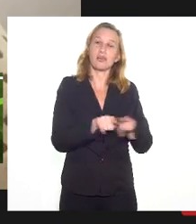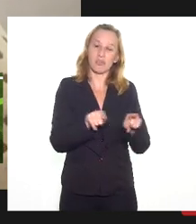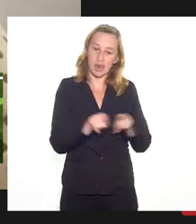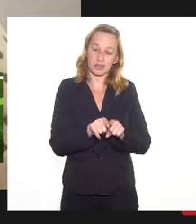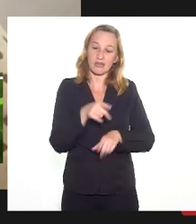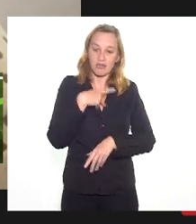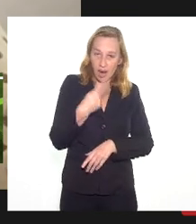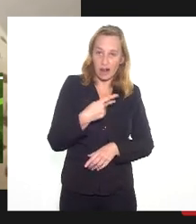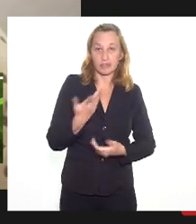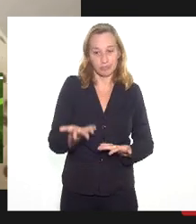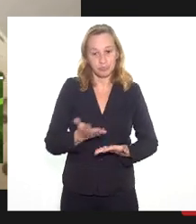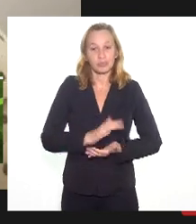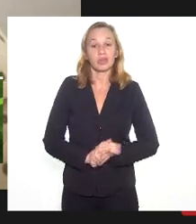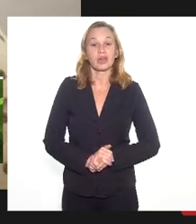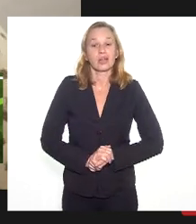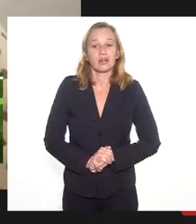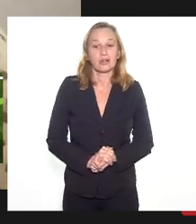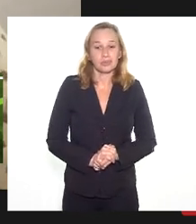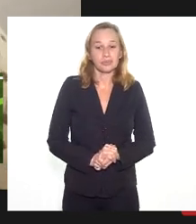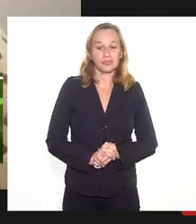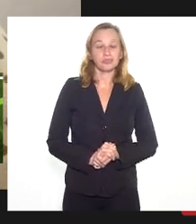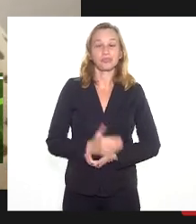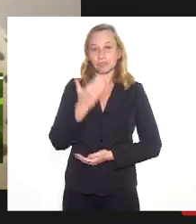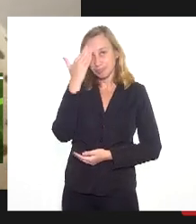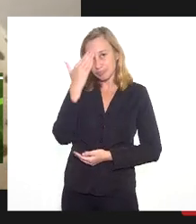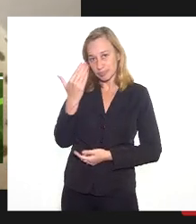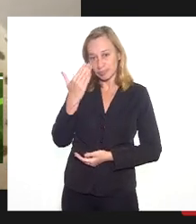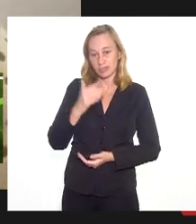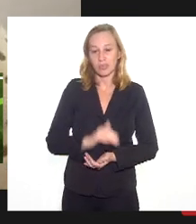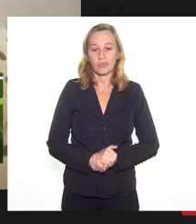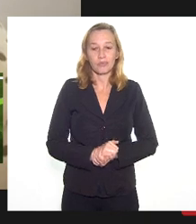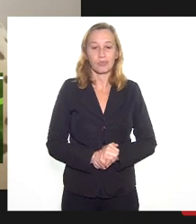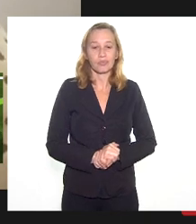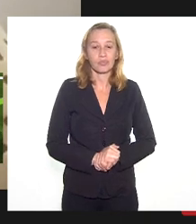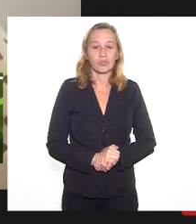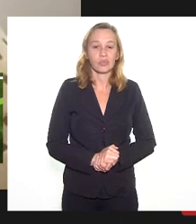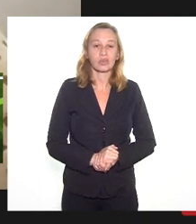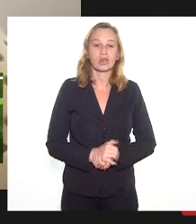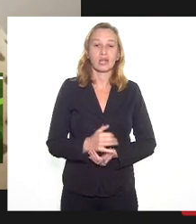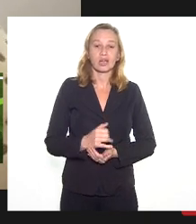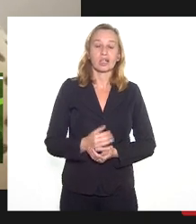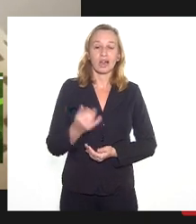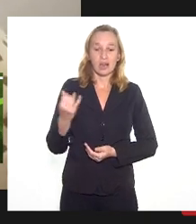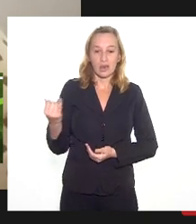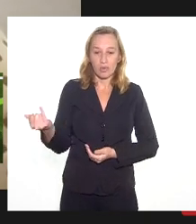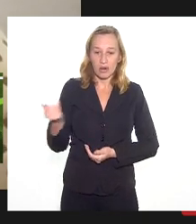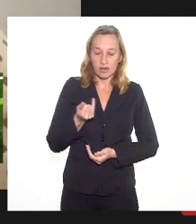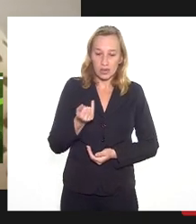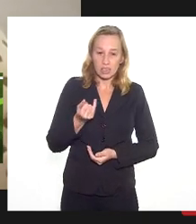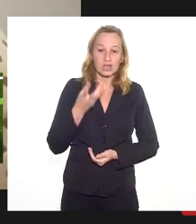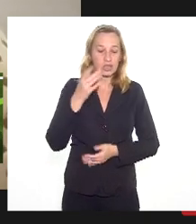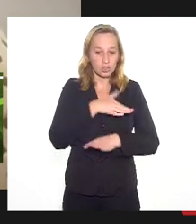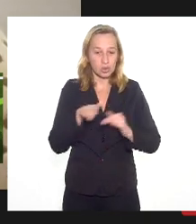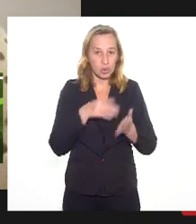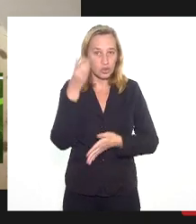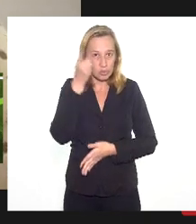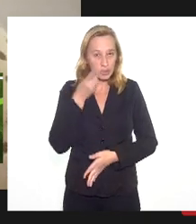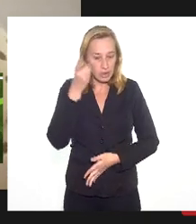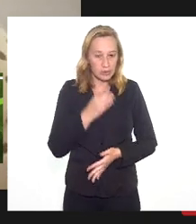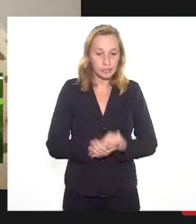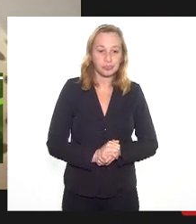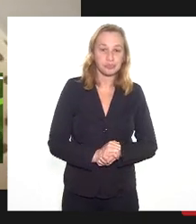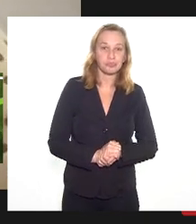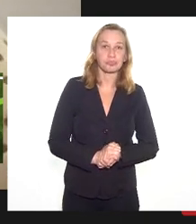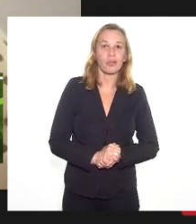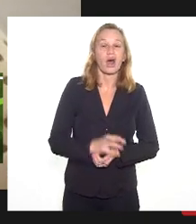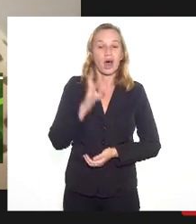uso da fala, mas de qualquer maneira, agradecer aos retornos dados pelos deputados e pelas deputadas. A